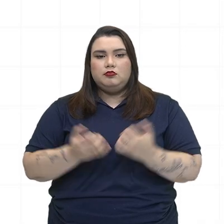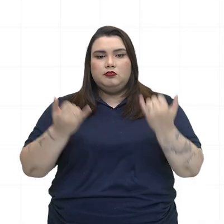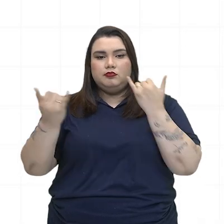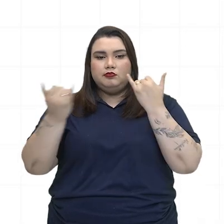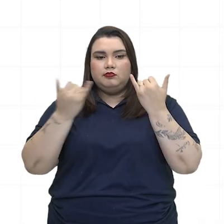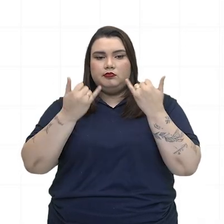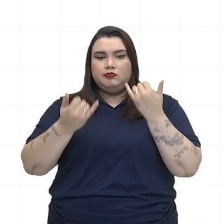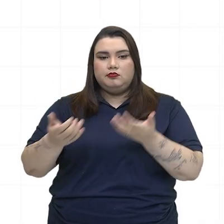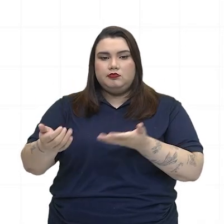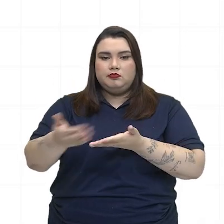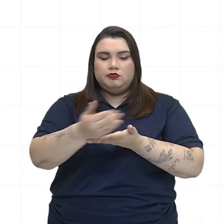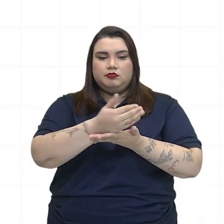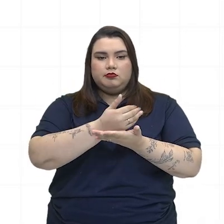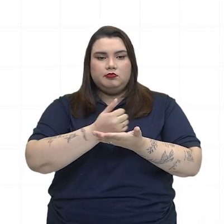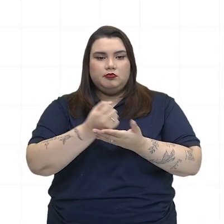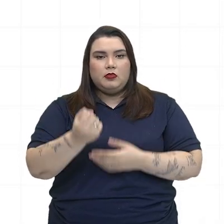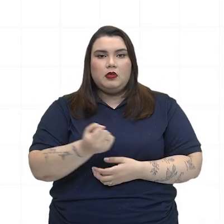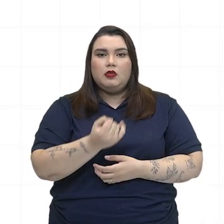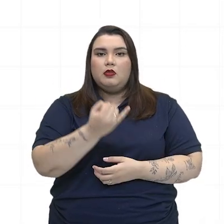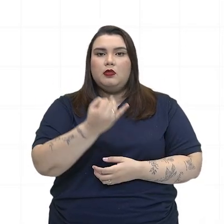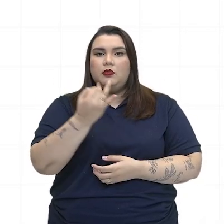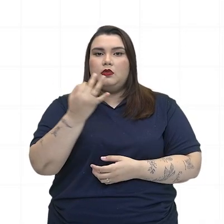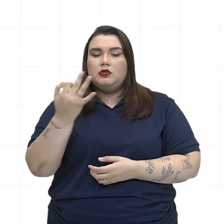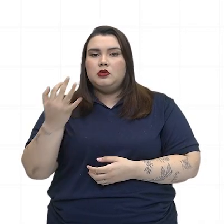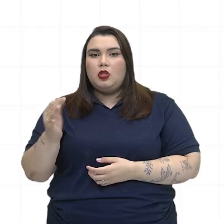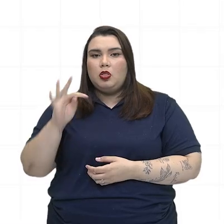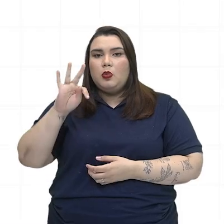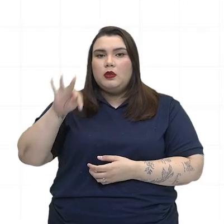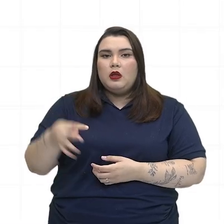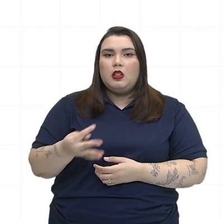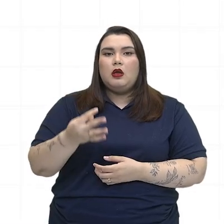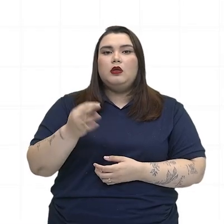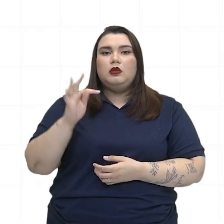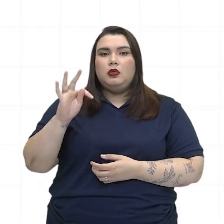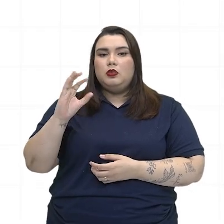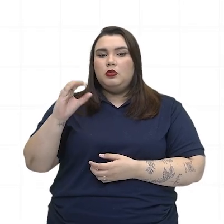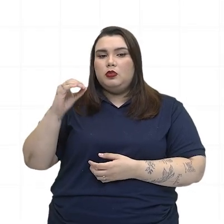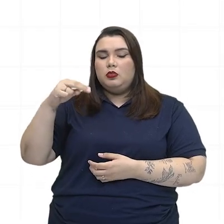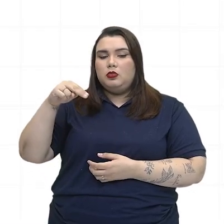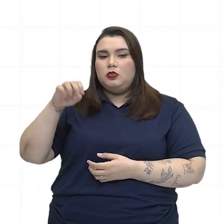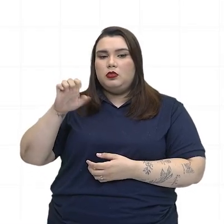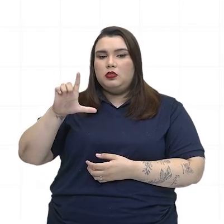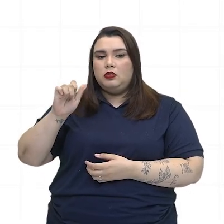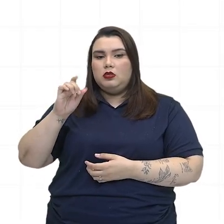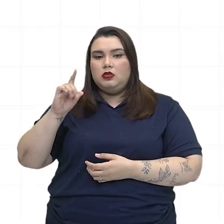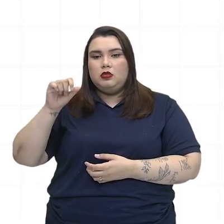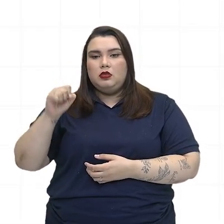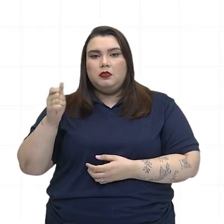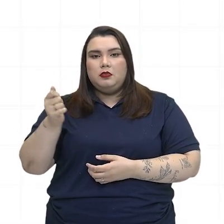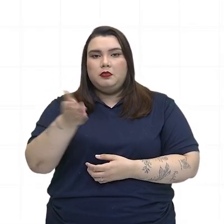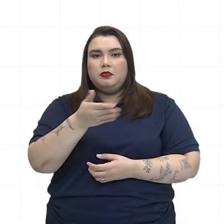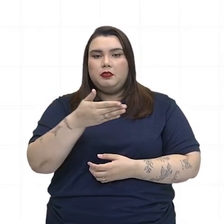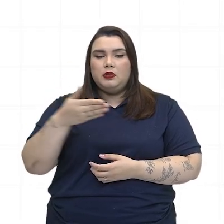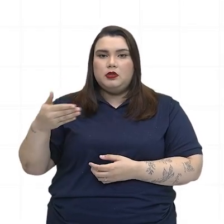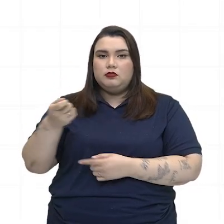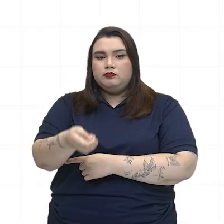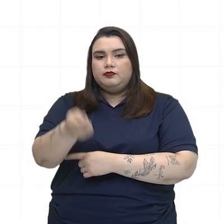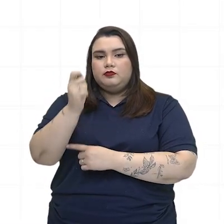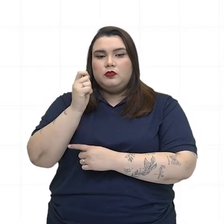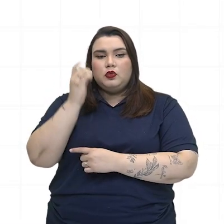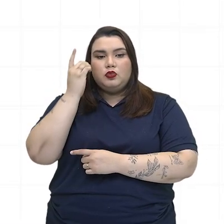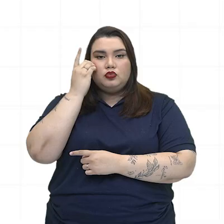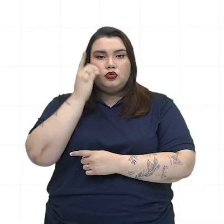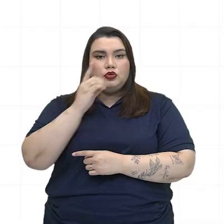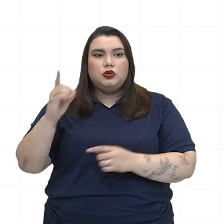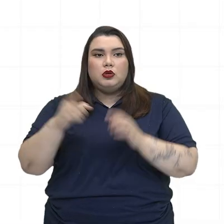os dados serão coletados em função, né, das toneladas de pescado comercializado nos dias que antecedem